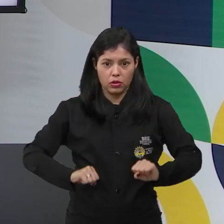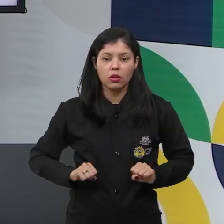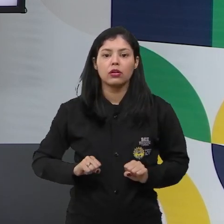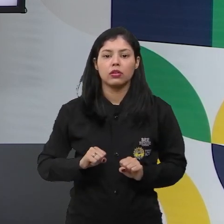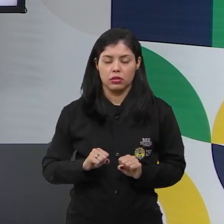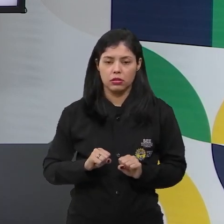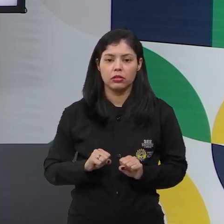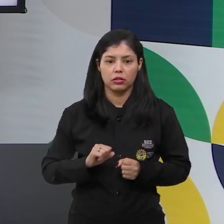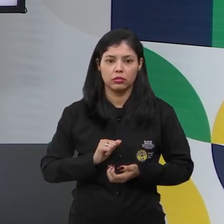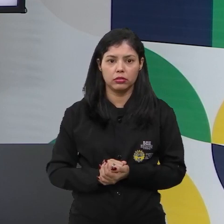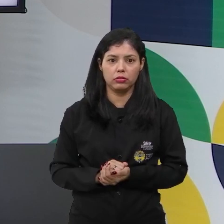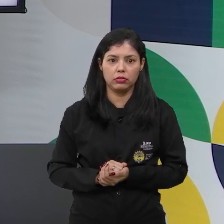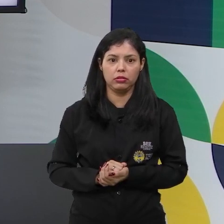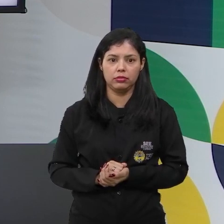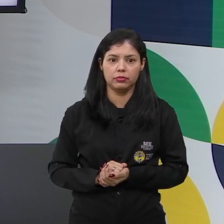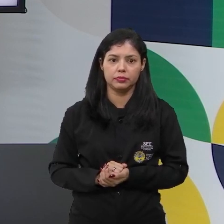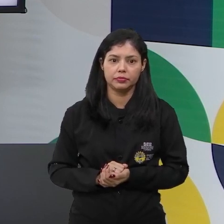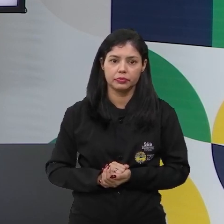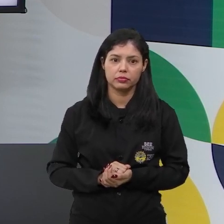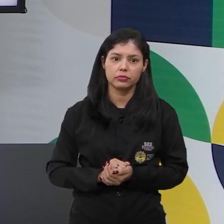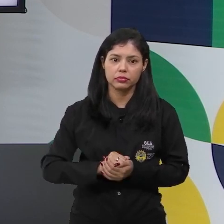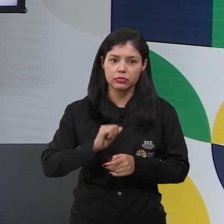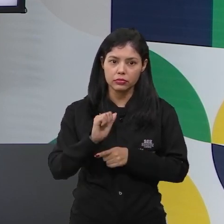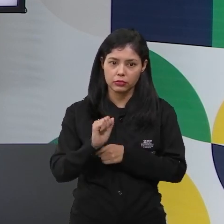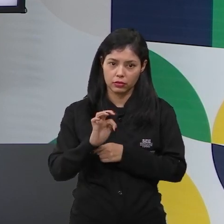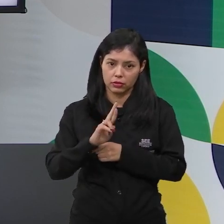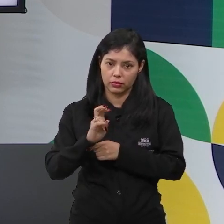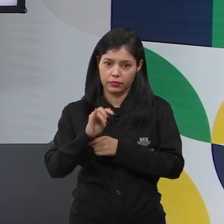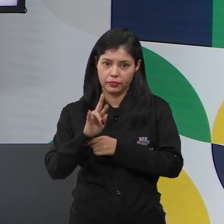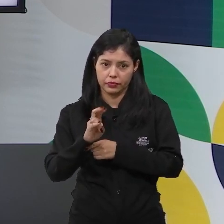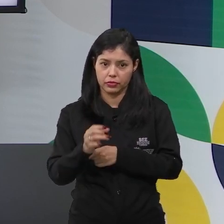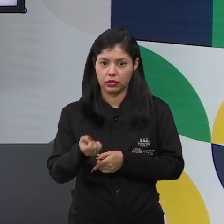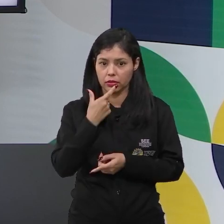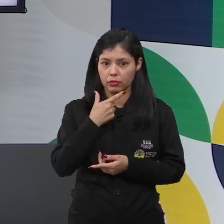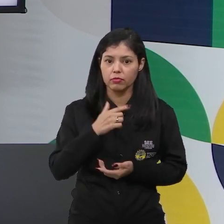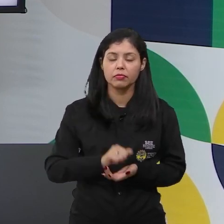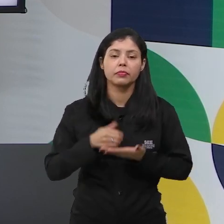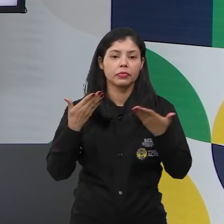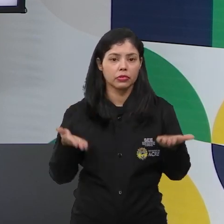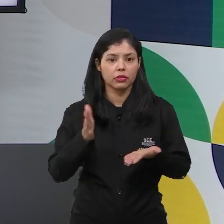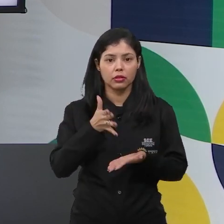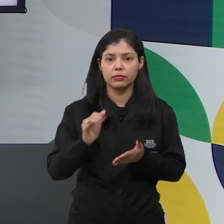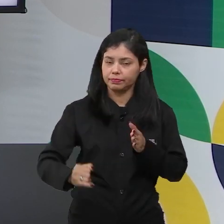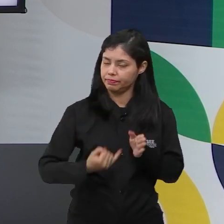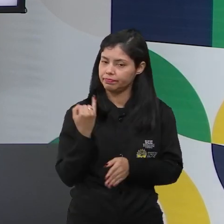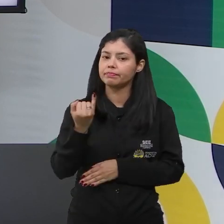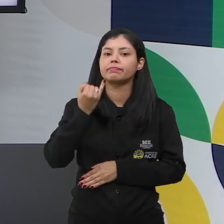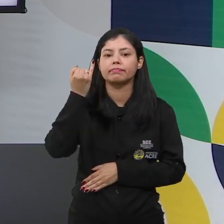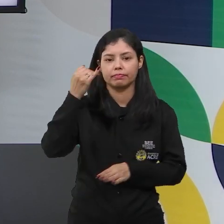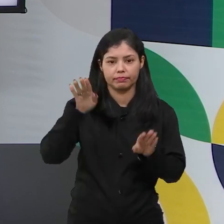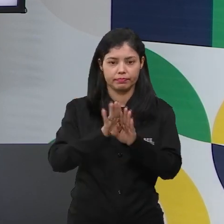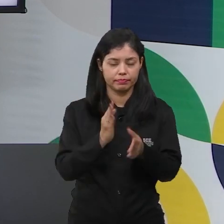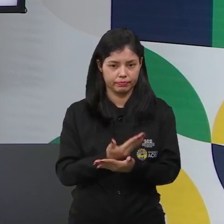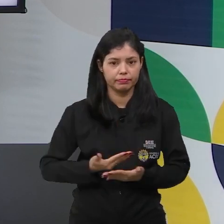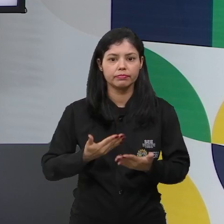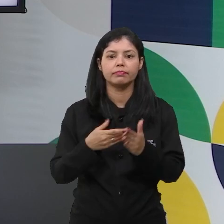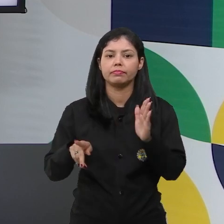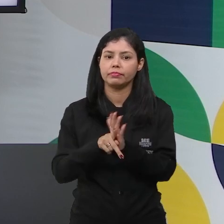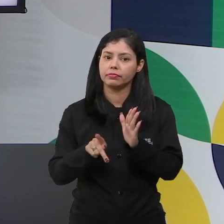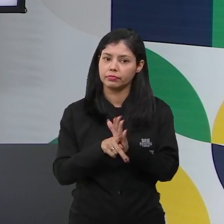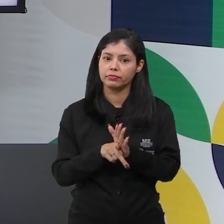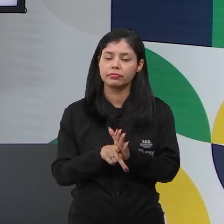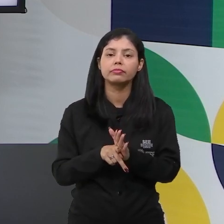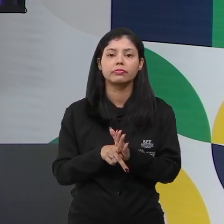espalhado por todo o organismo, a gente tem os antifúngicos orais. Então, esses daí são os principais tratamentos ali para